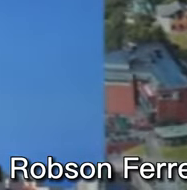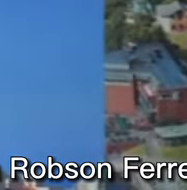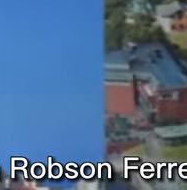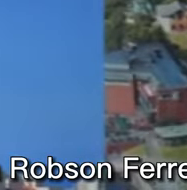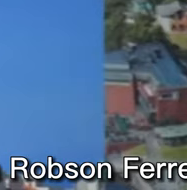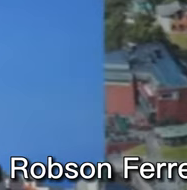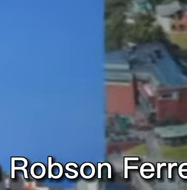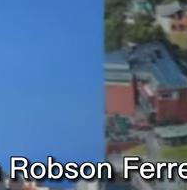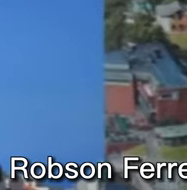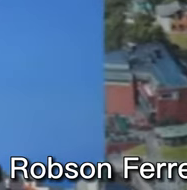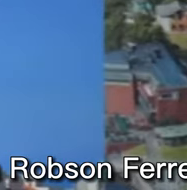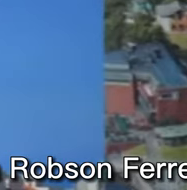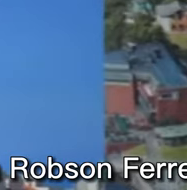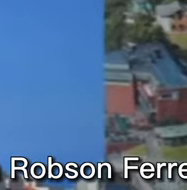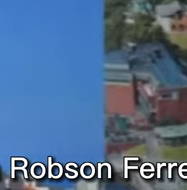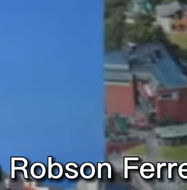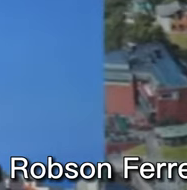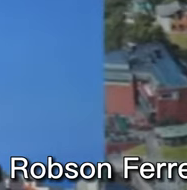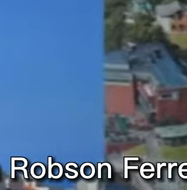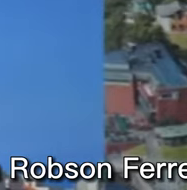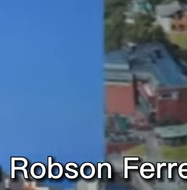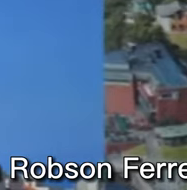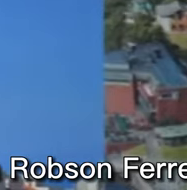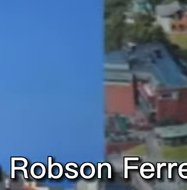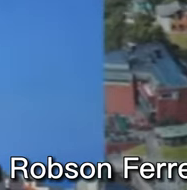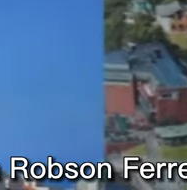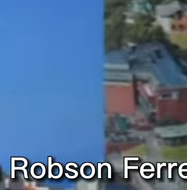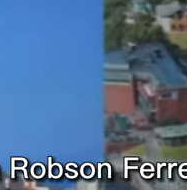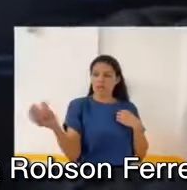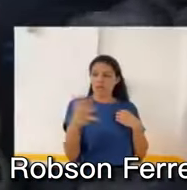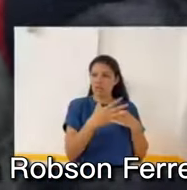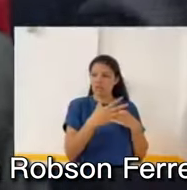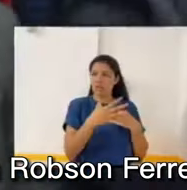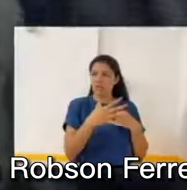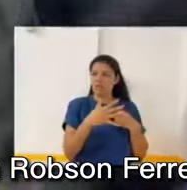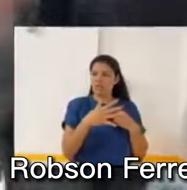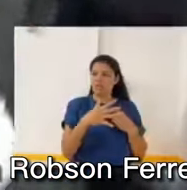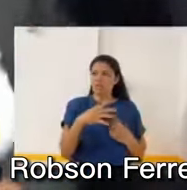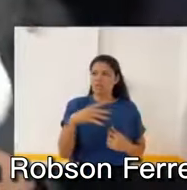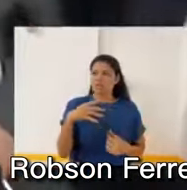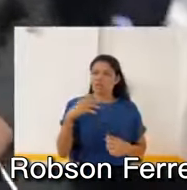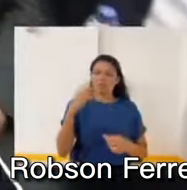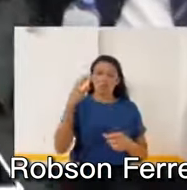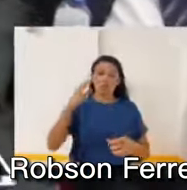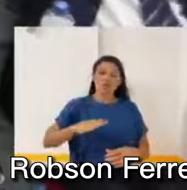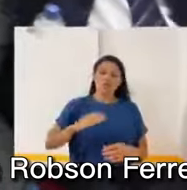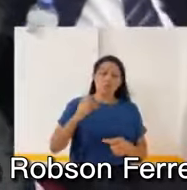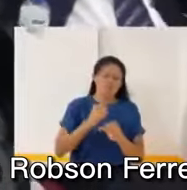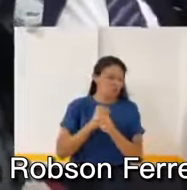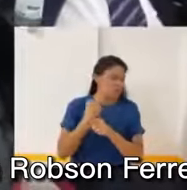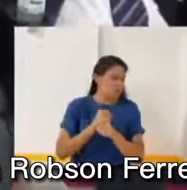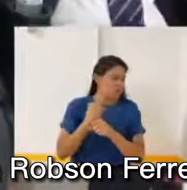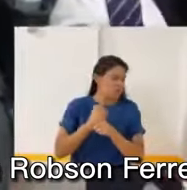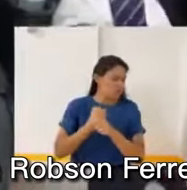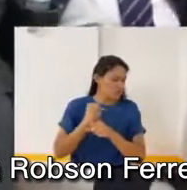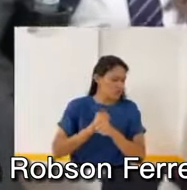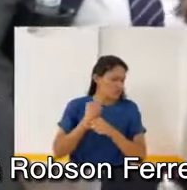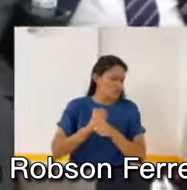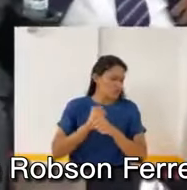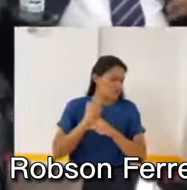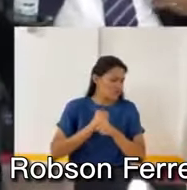Aleluia, Deus vai te agitar de uma tal forma, meu irmão. Ei, minha irmã, Deus vai te agitar de uma tal forma. Vai sacudir para lá, para cá, para lá, para cá, para lá, para